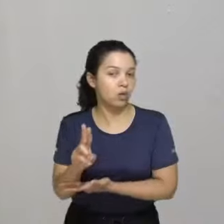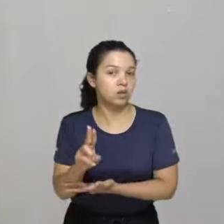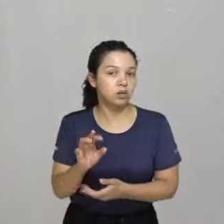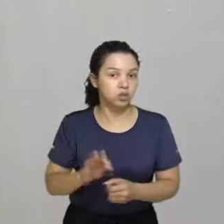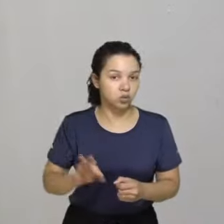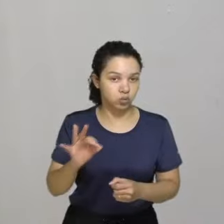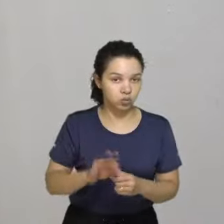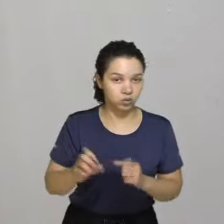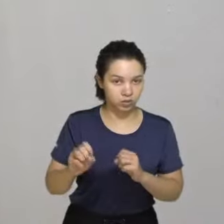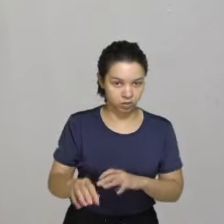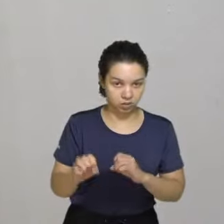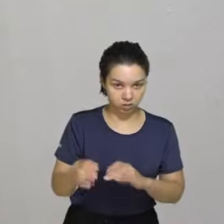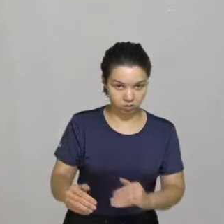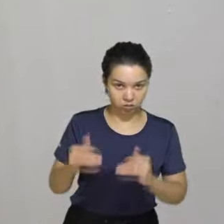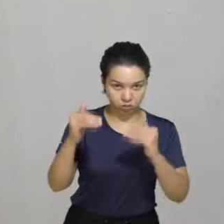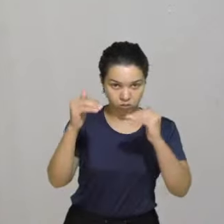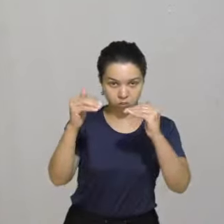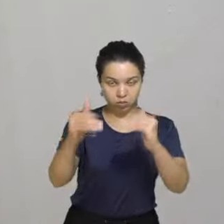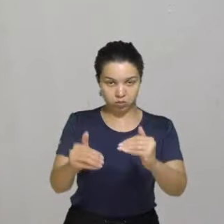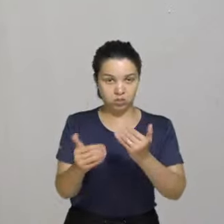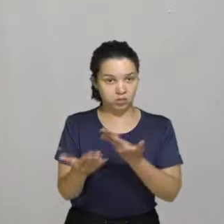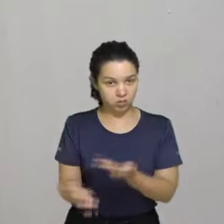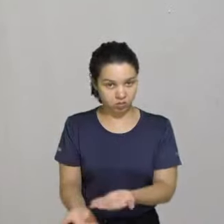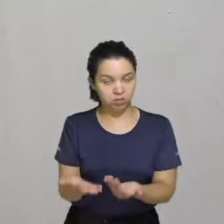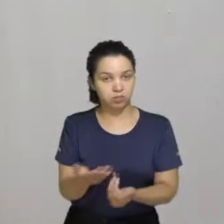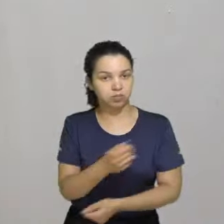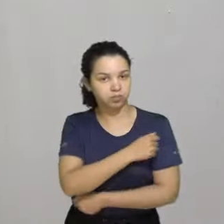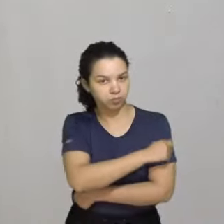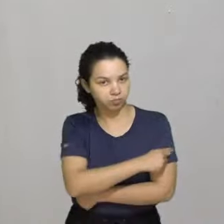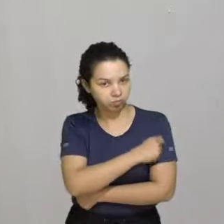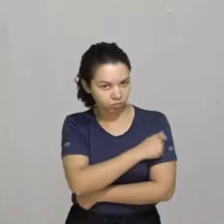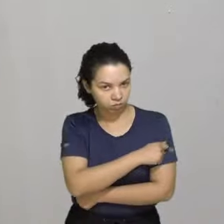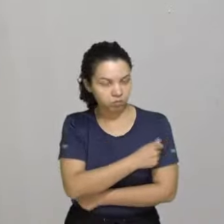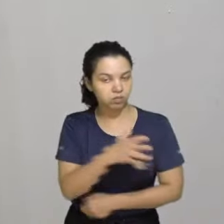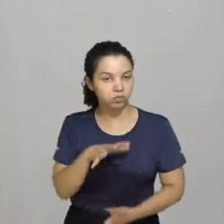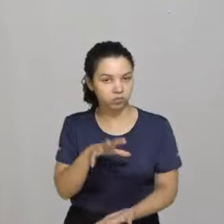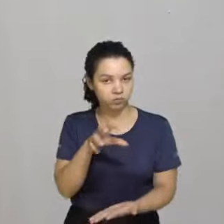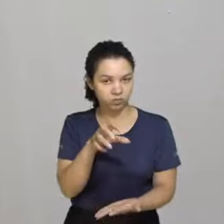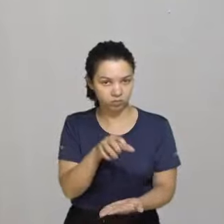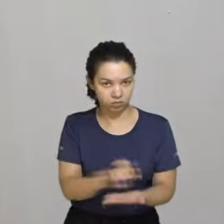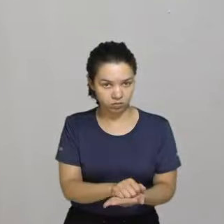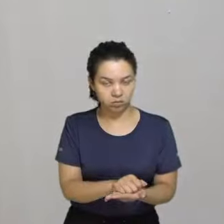de ensino superior a qual o estudante esteja